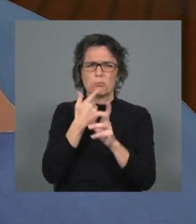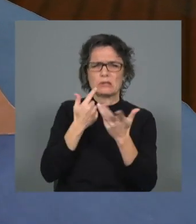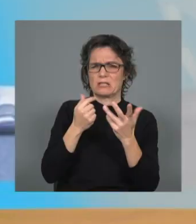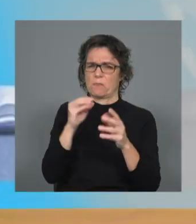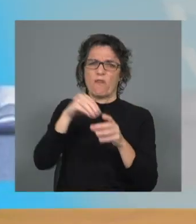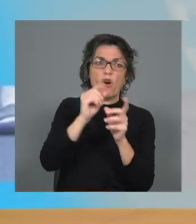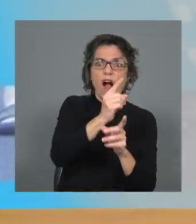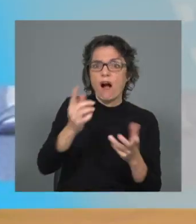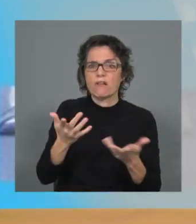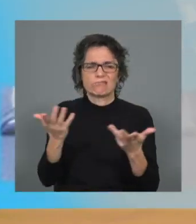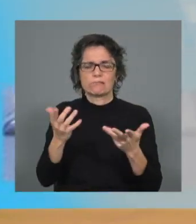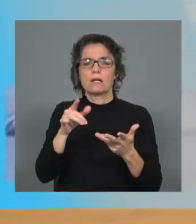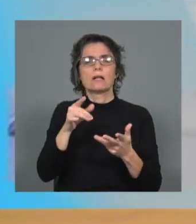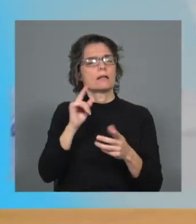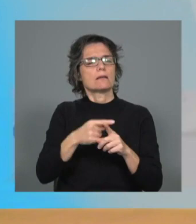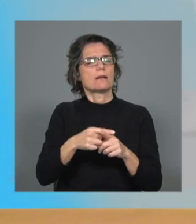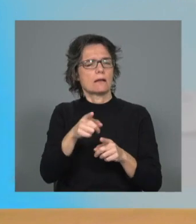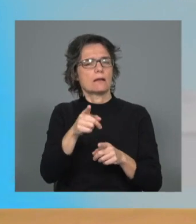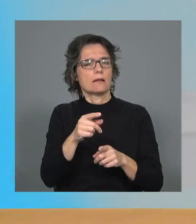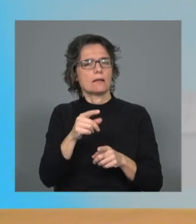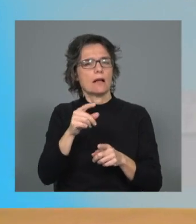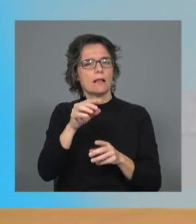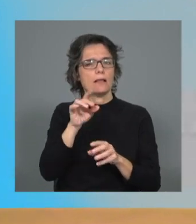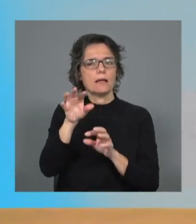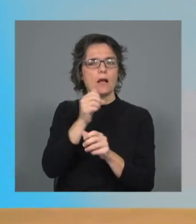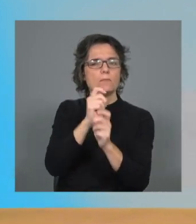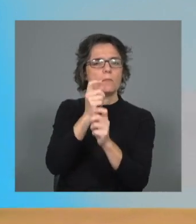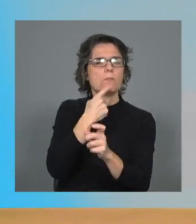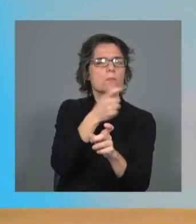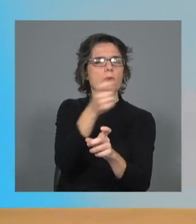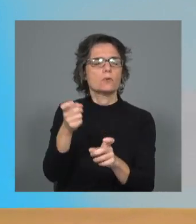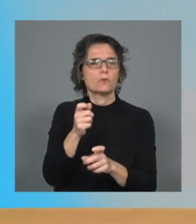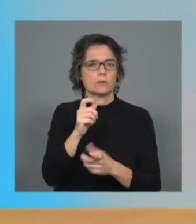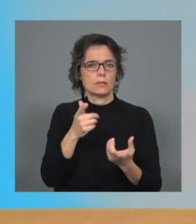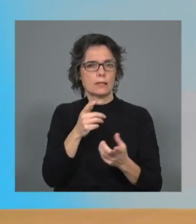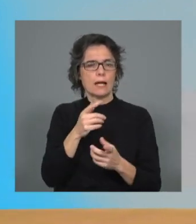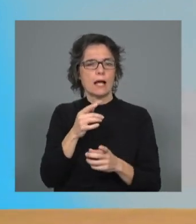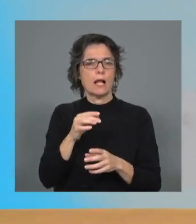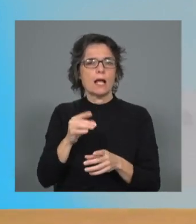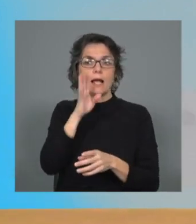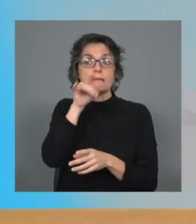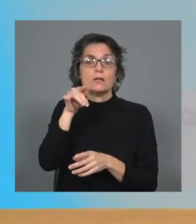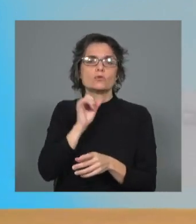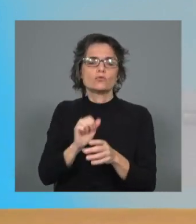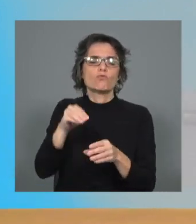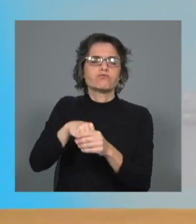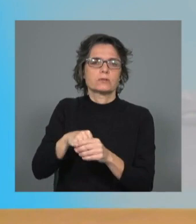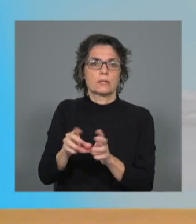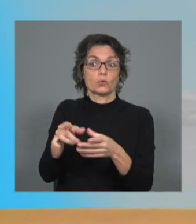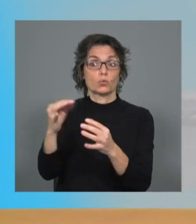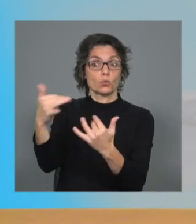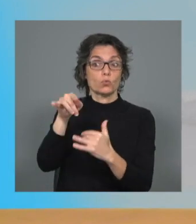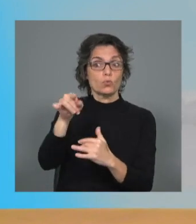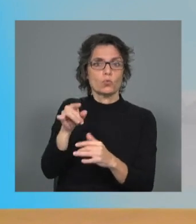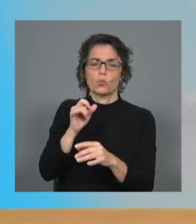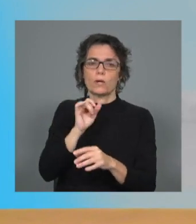portugueses. Seria muito interessante que houvesse uma sondagem no sentido de apurar qual seria a intenção de voto desta população que fica